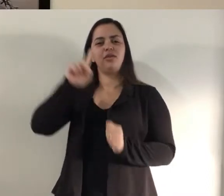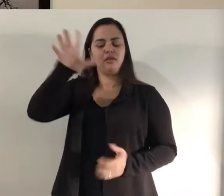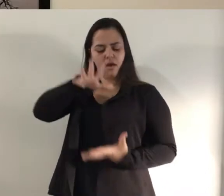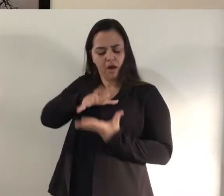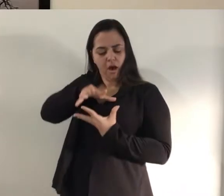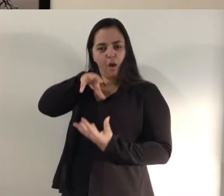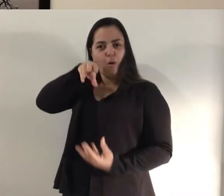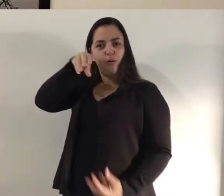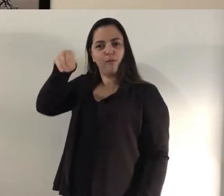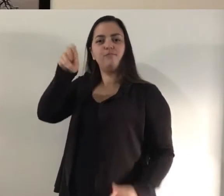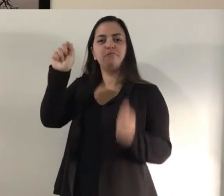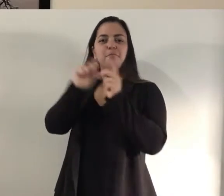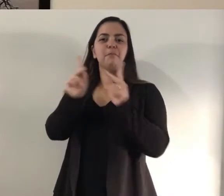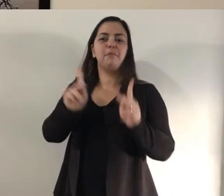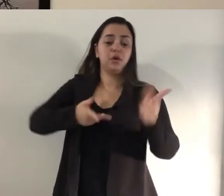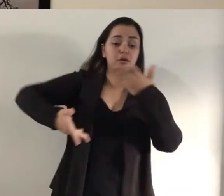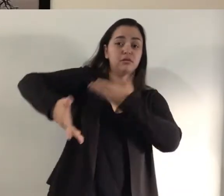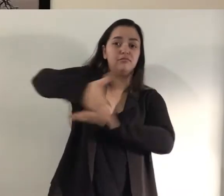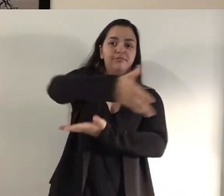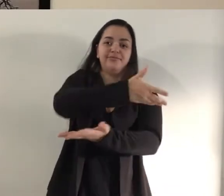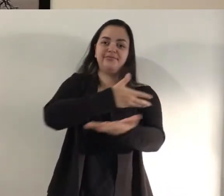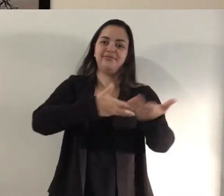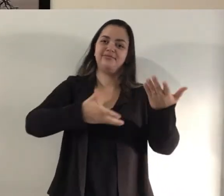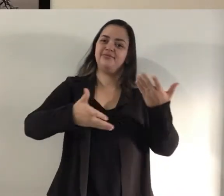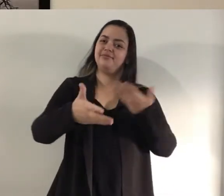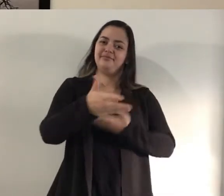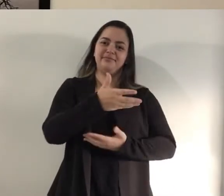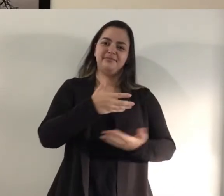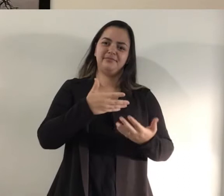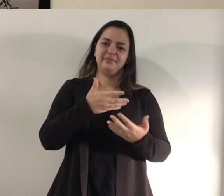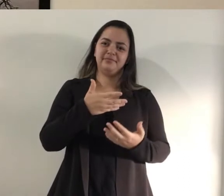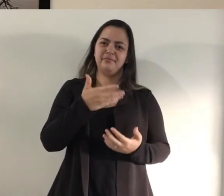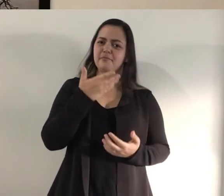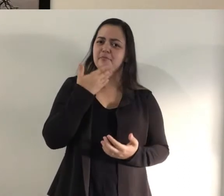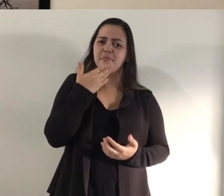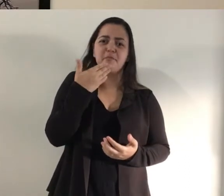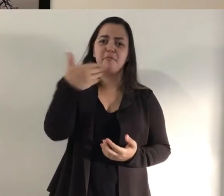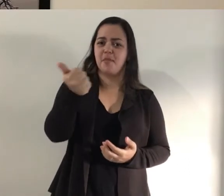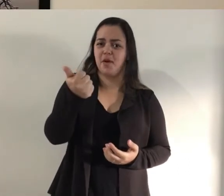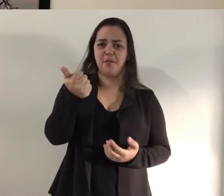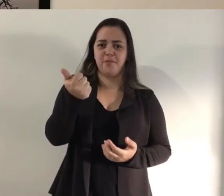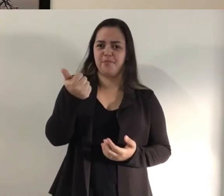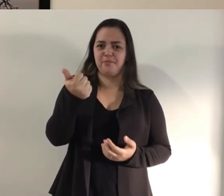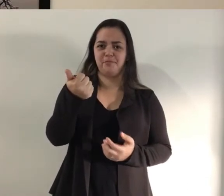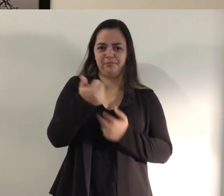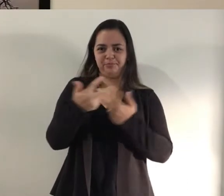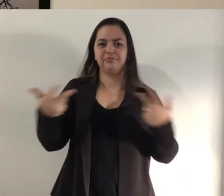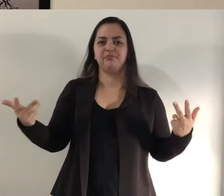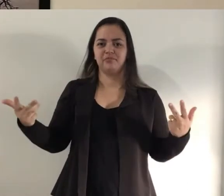paz uns com os outros. Qual é o maior bem? Qual o principal bem que as pessoas tanto almejam?